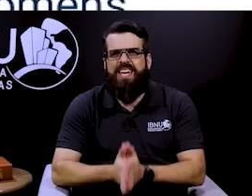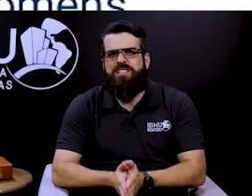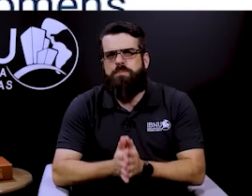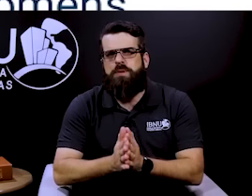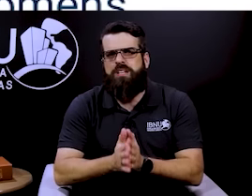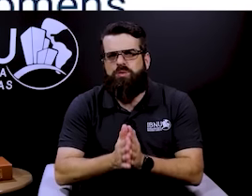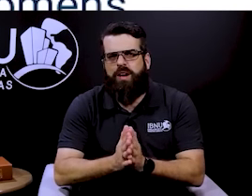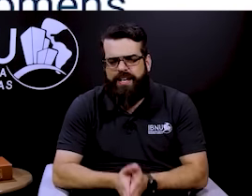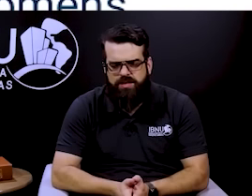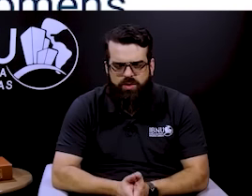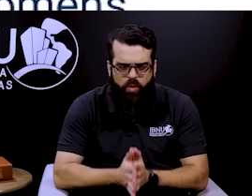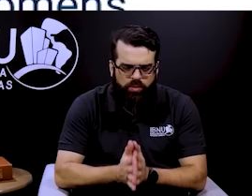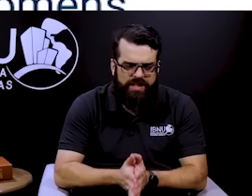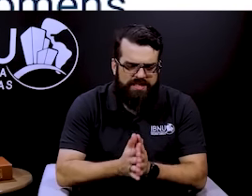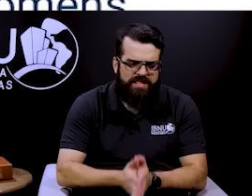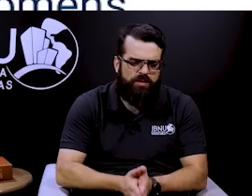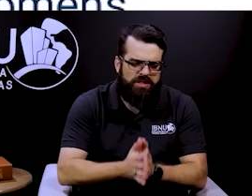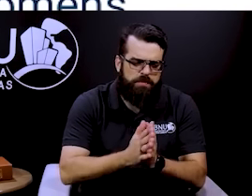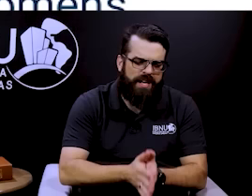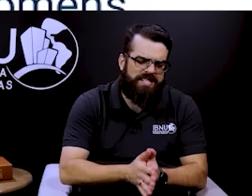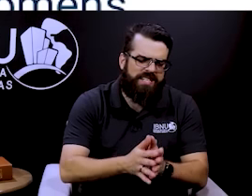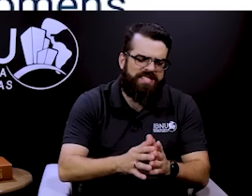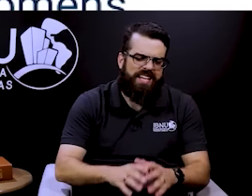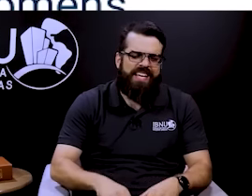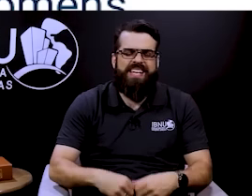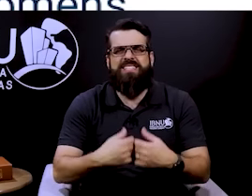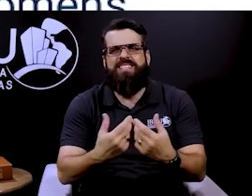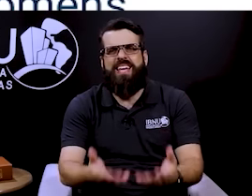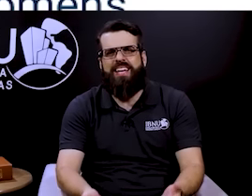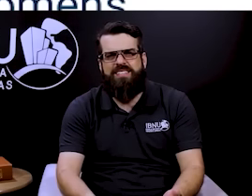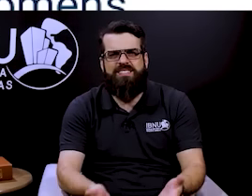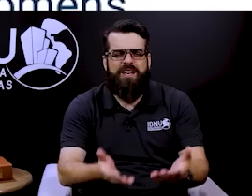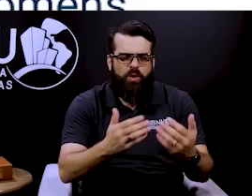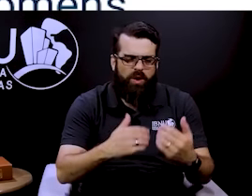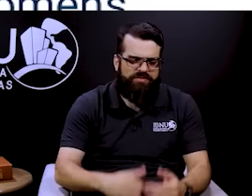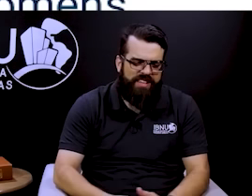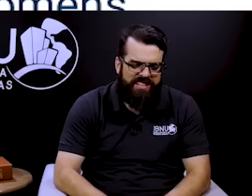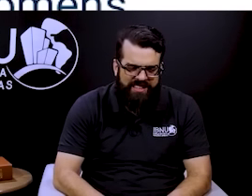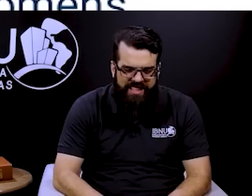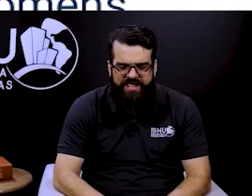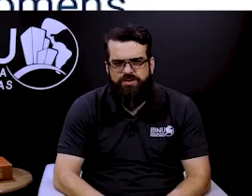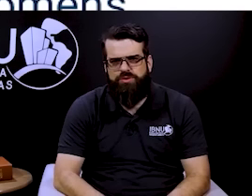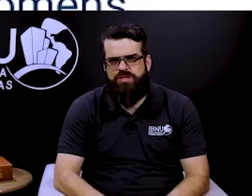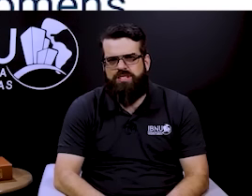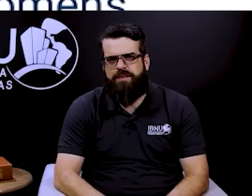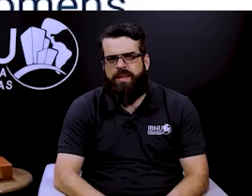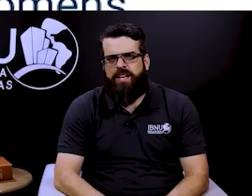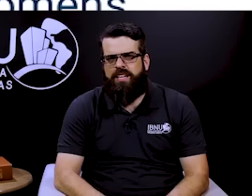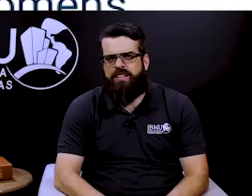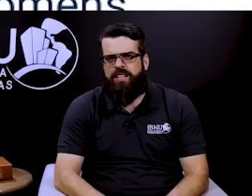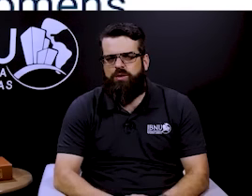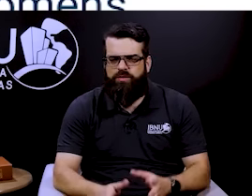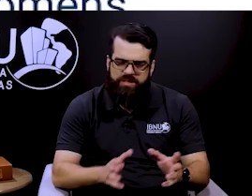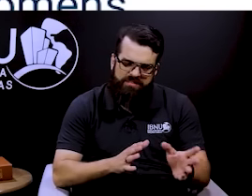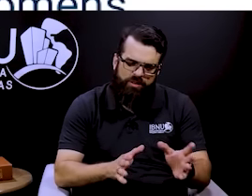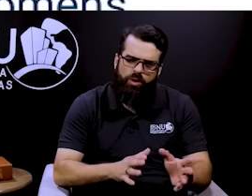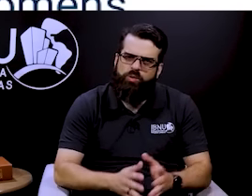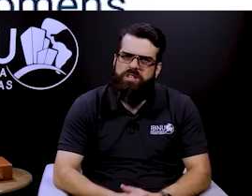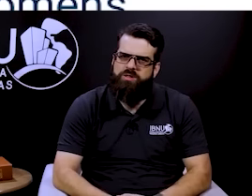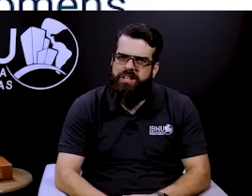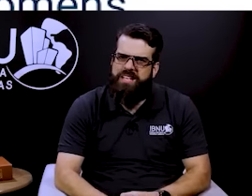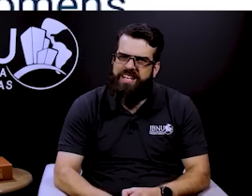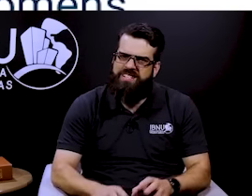e espirituais, contrastando as práticas externas com a verdadeira justiça interior. Você